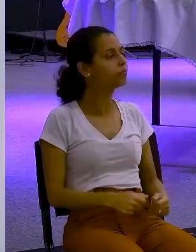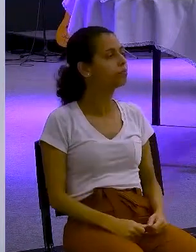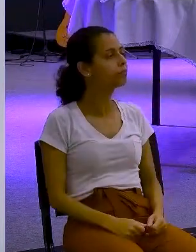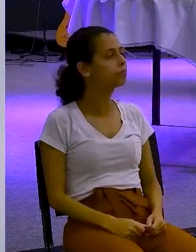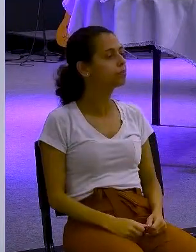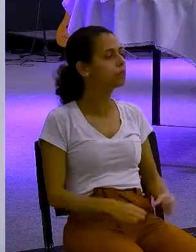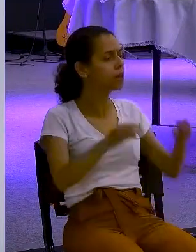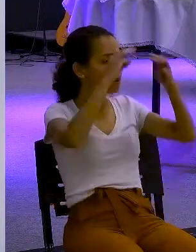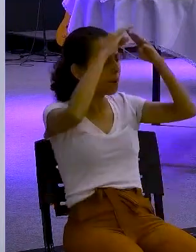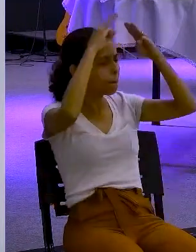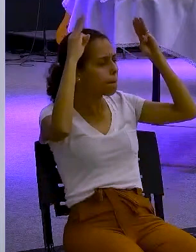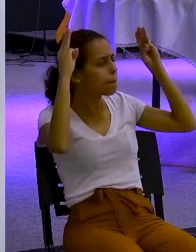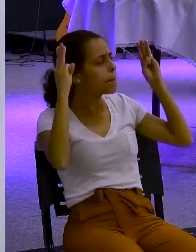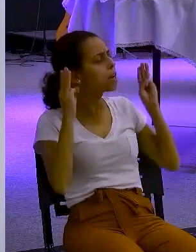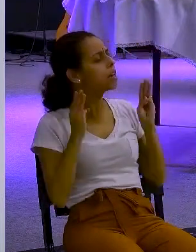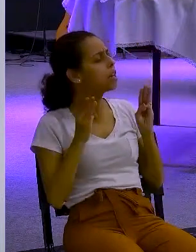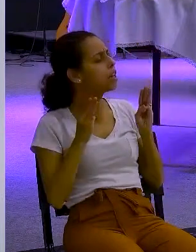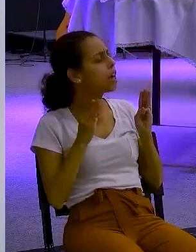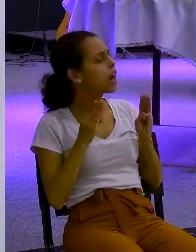o Senhor,